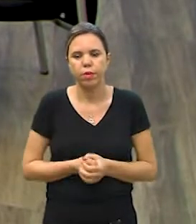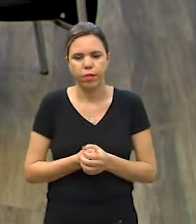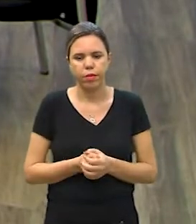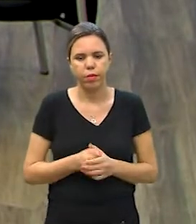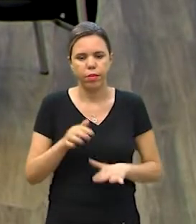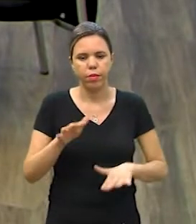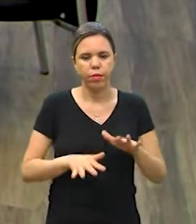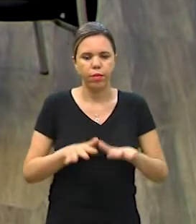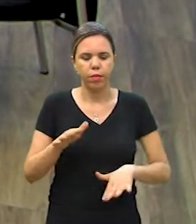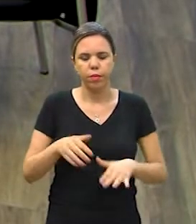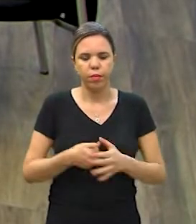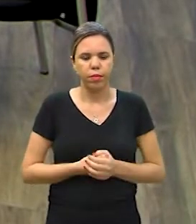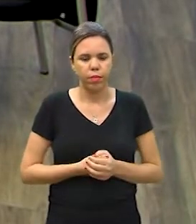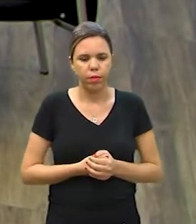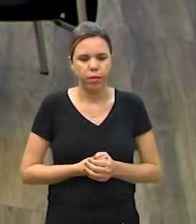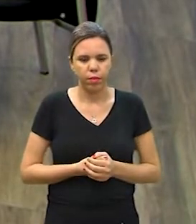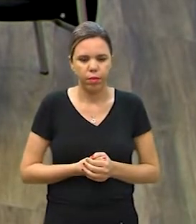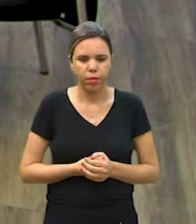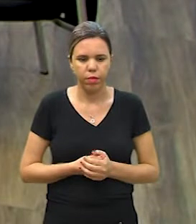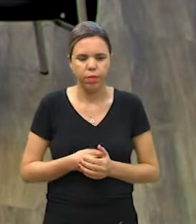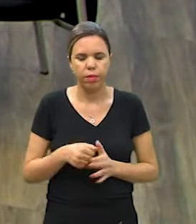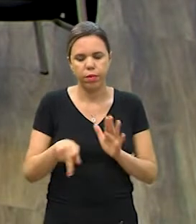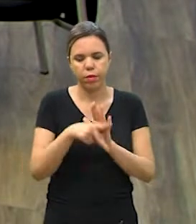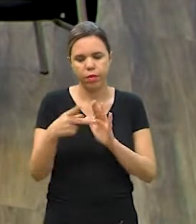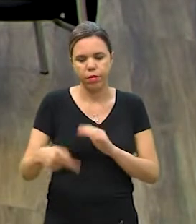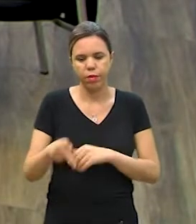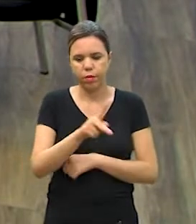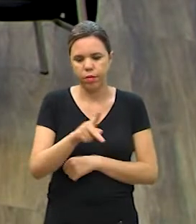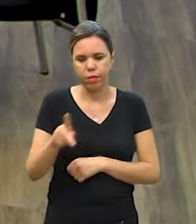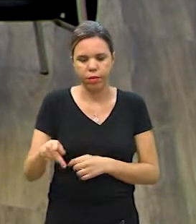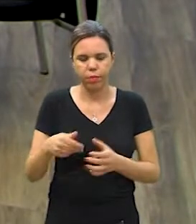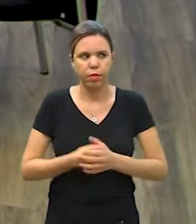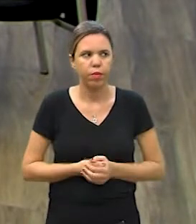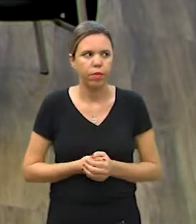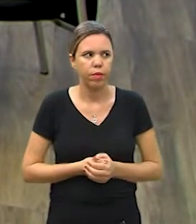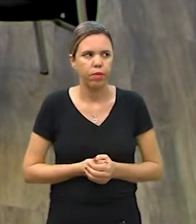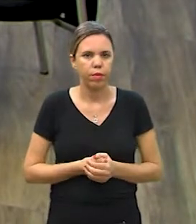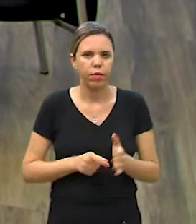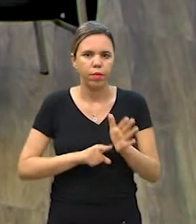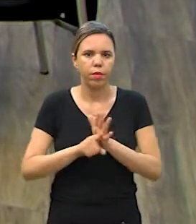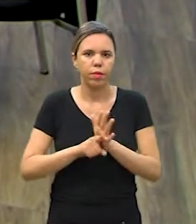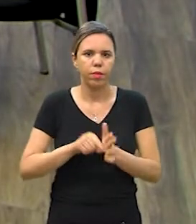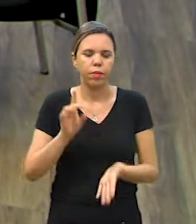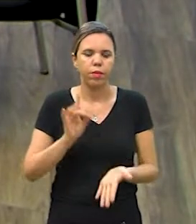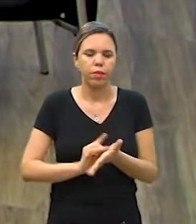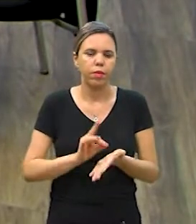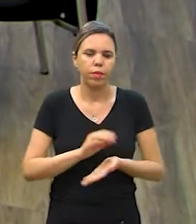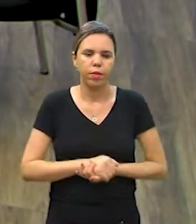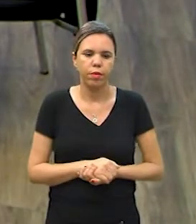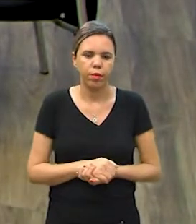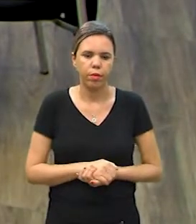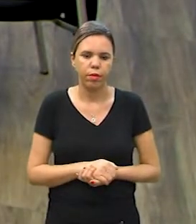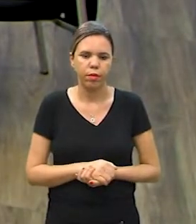tudo, muitas vezes, nas costas do próprio professor. Tá. Um dado concreto,